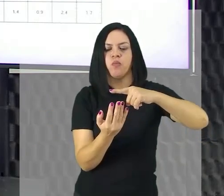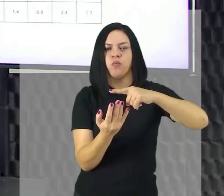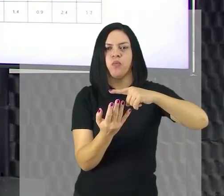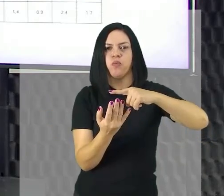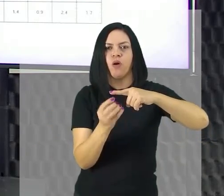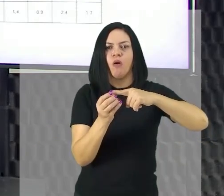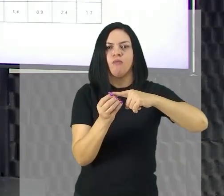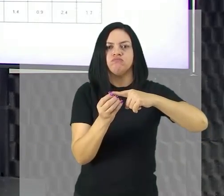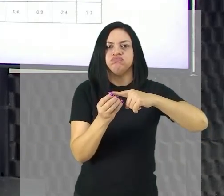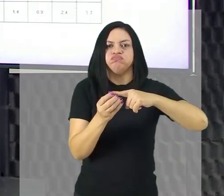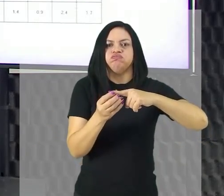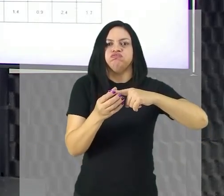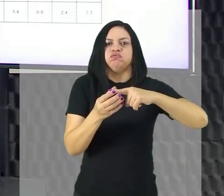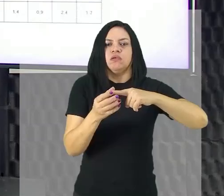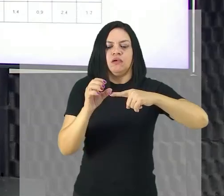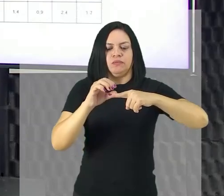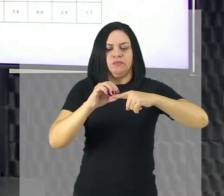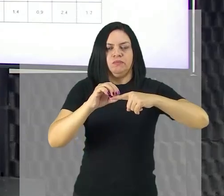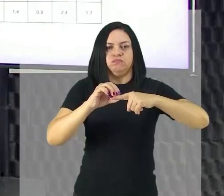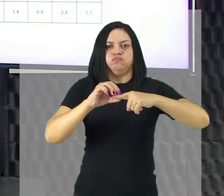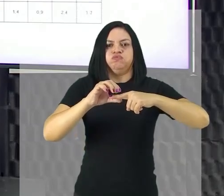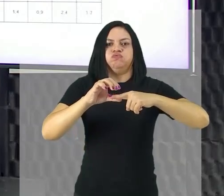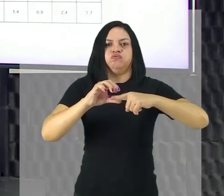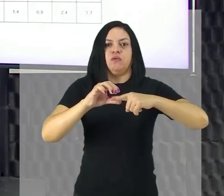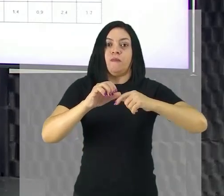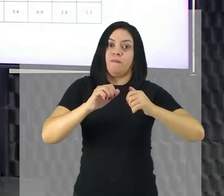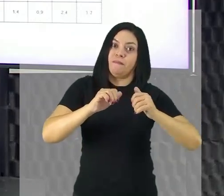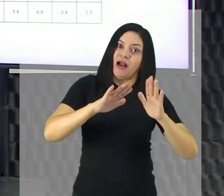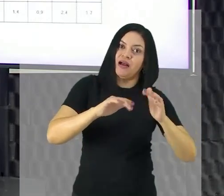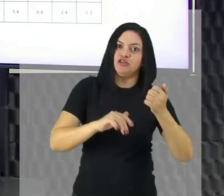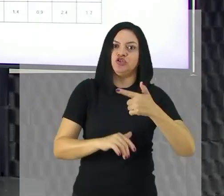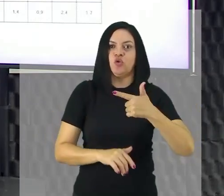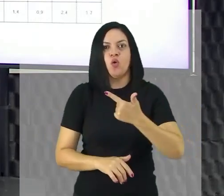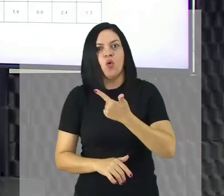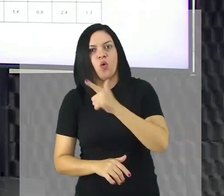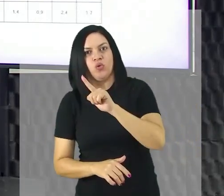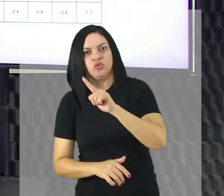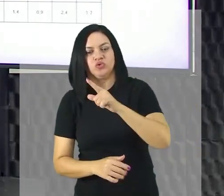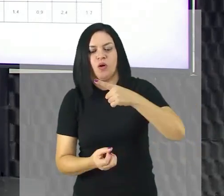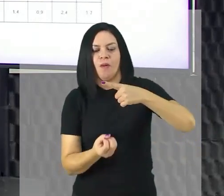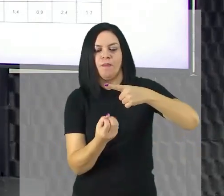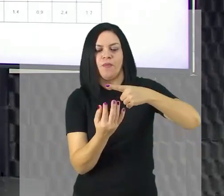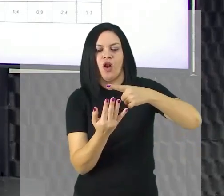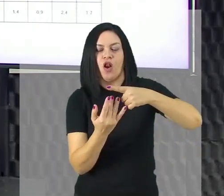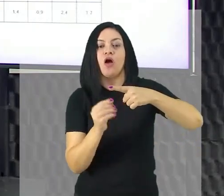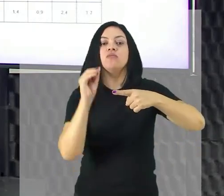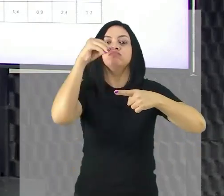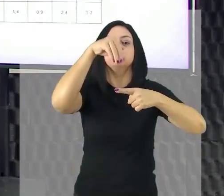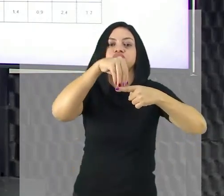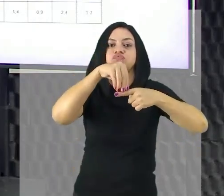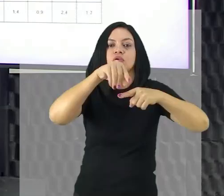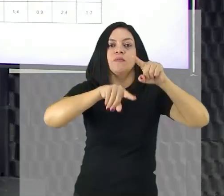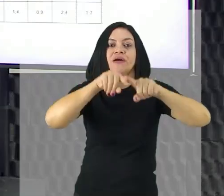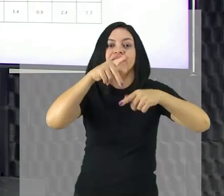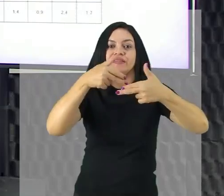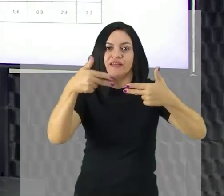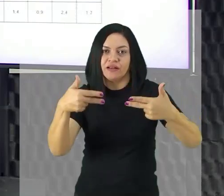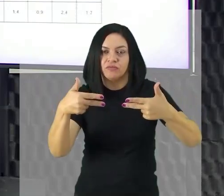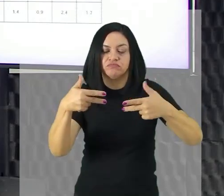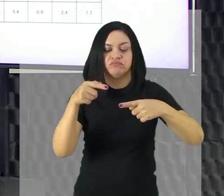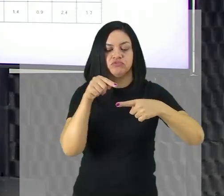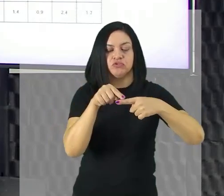de tamanho. Só que uns aumentam mais do que outros, devido ao material que eles são feitos. Então,